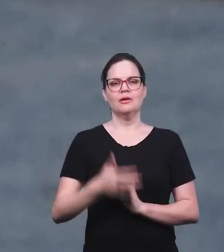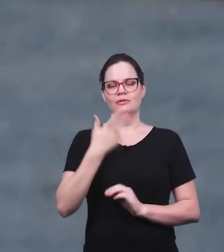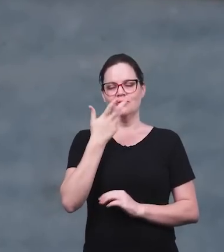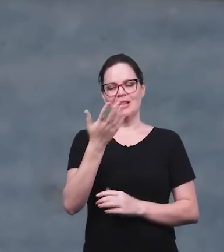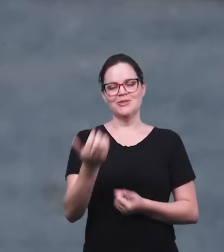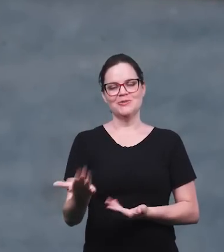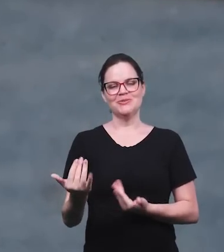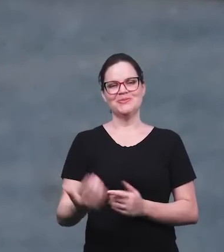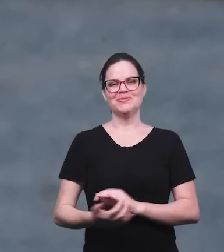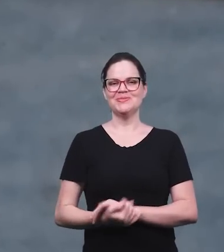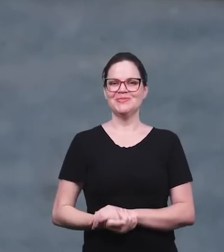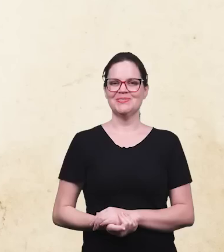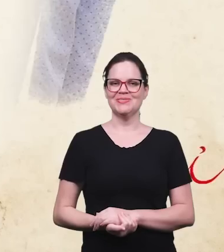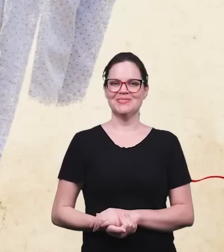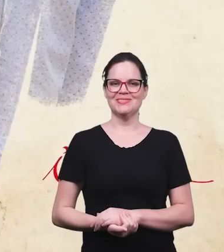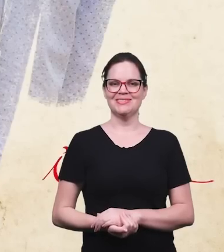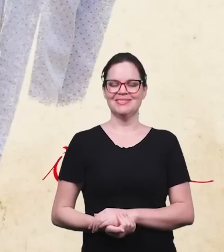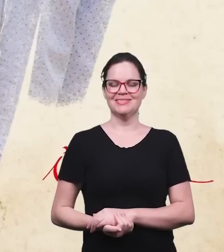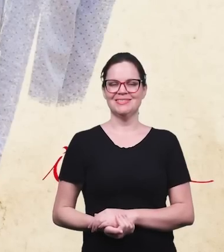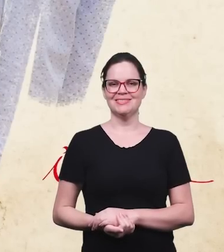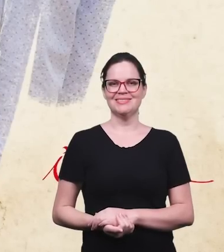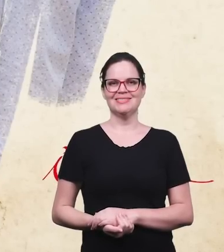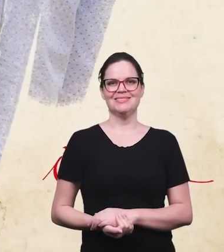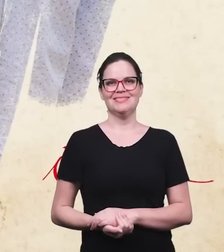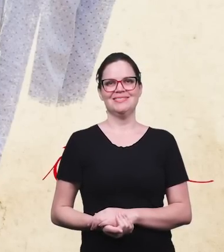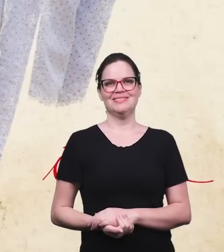Então, fala, jovem.